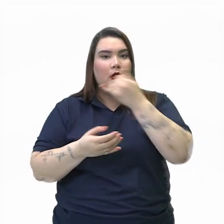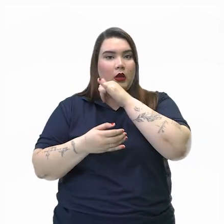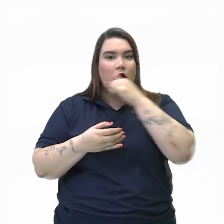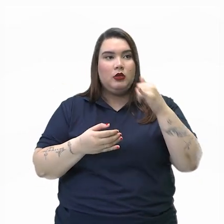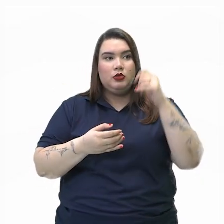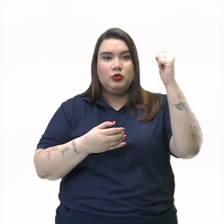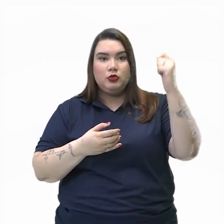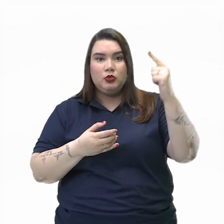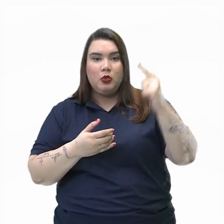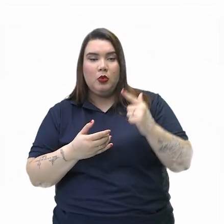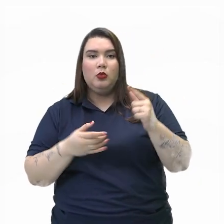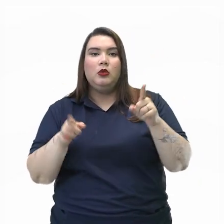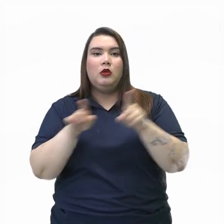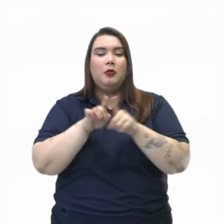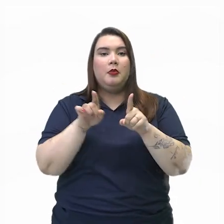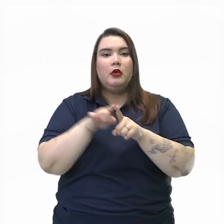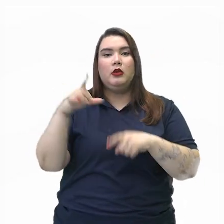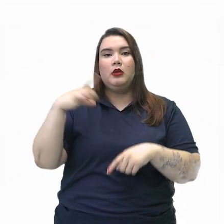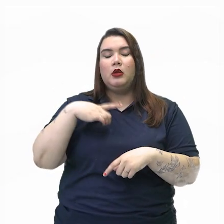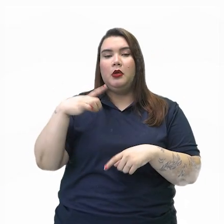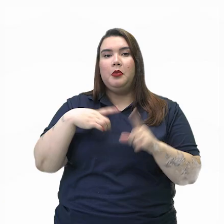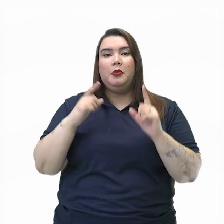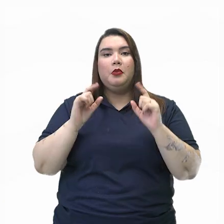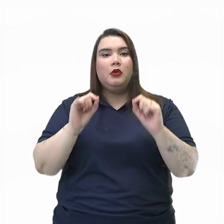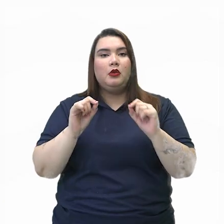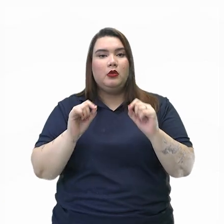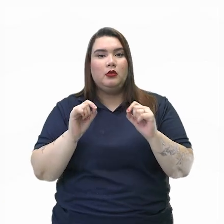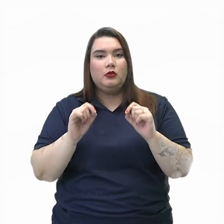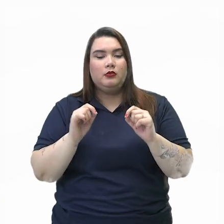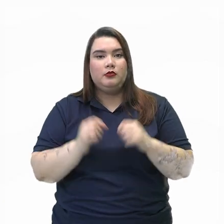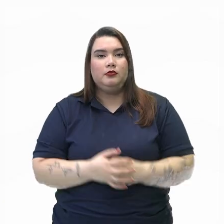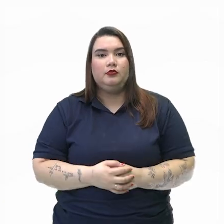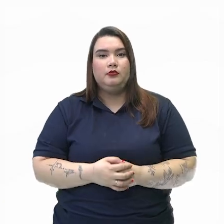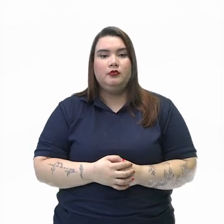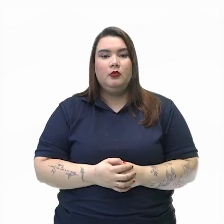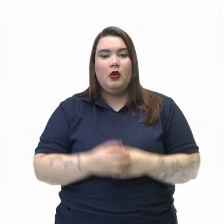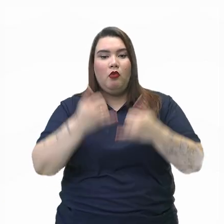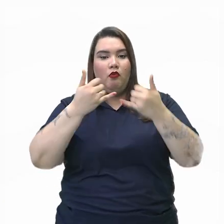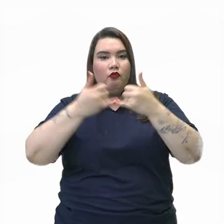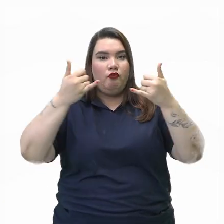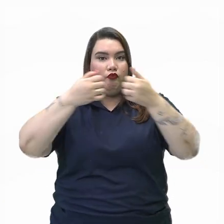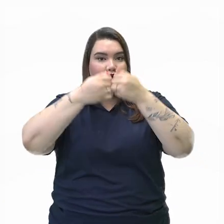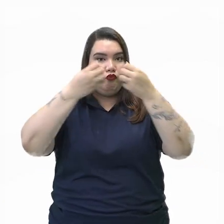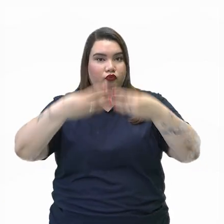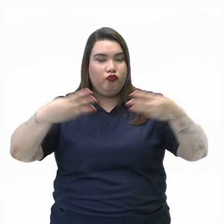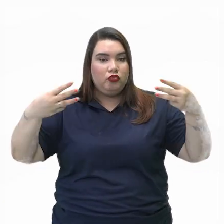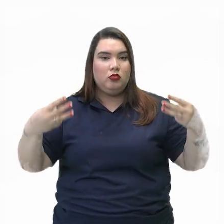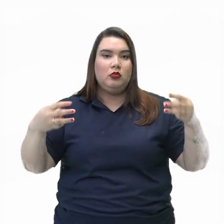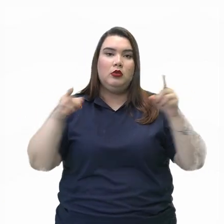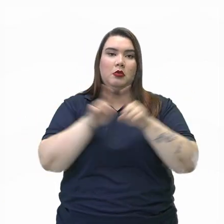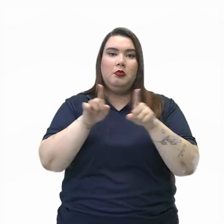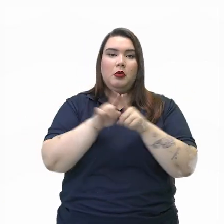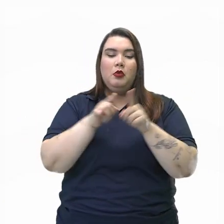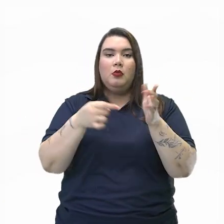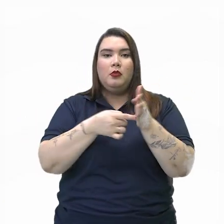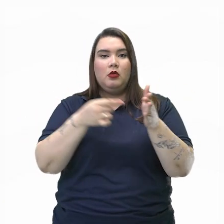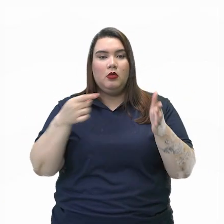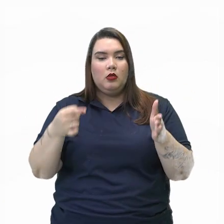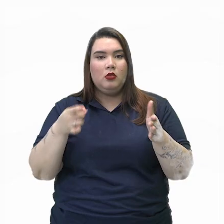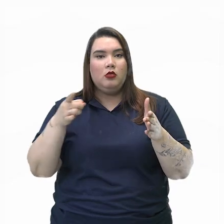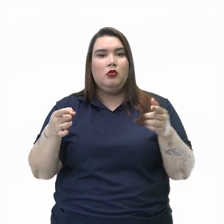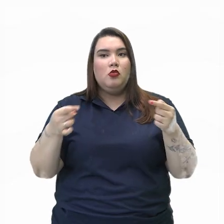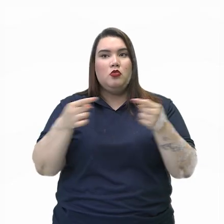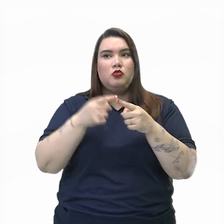a energia solar, eu tenho ali os fios de alta tensão. Nesse primeiro,